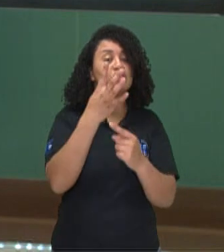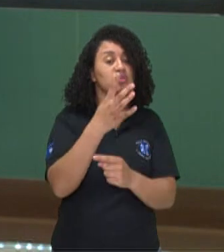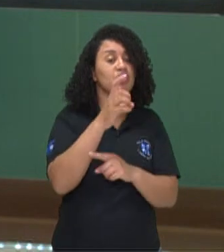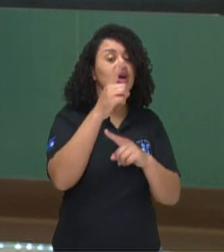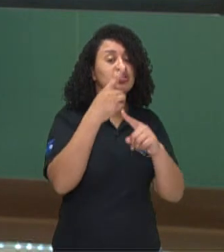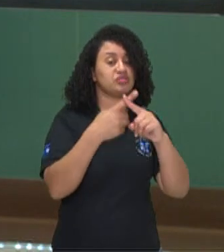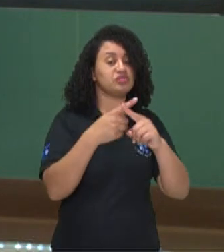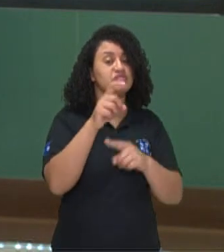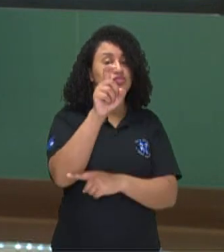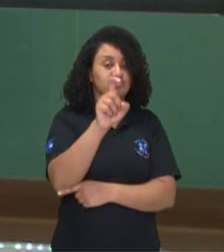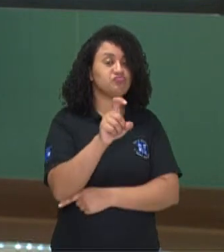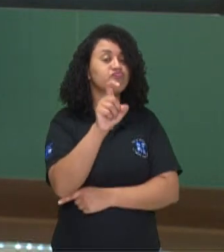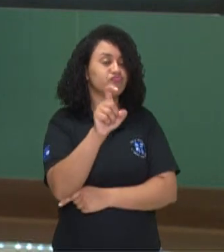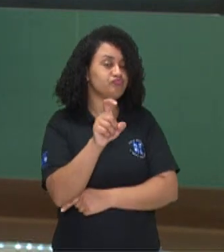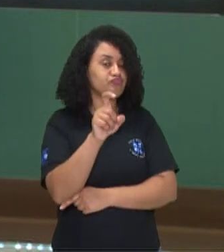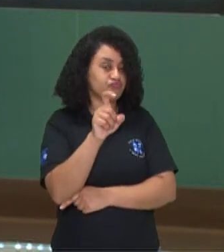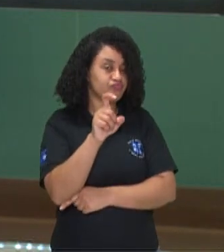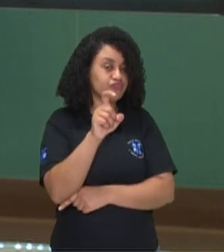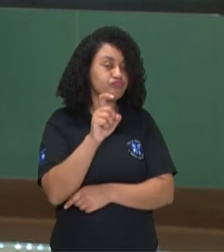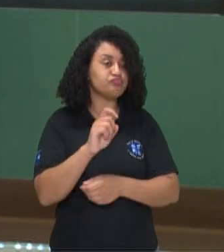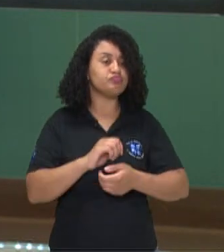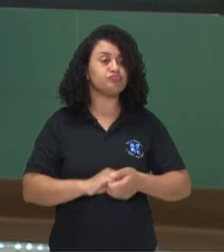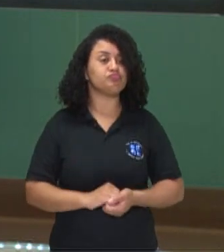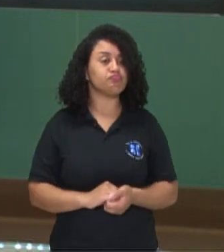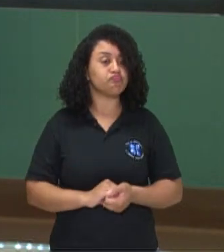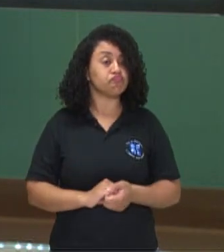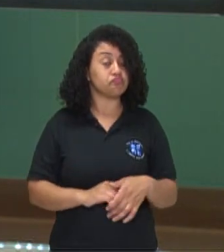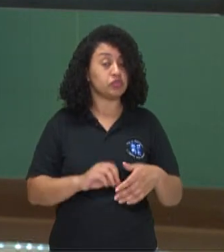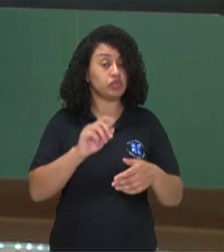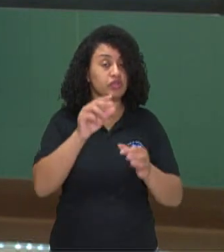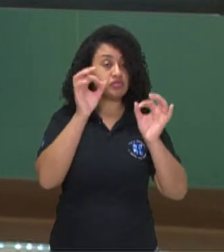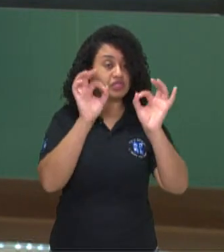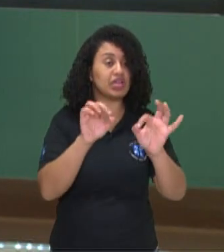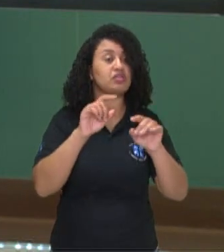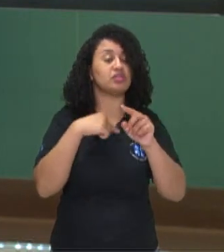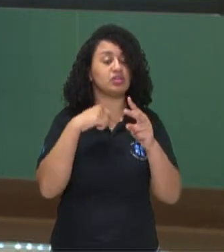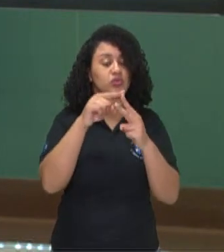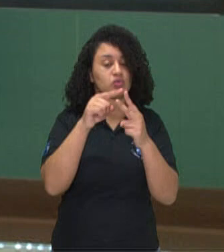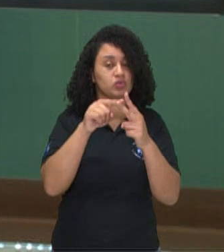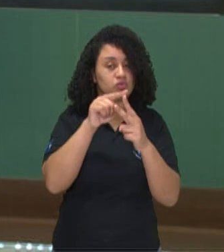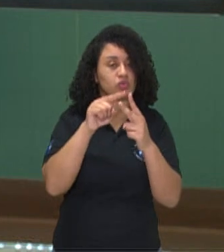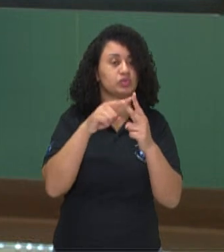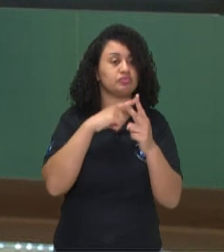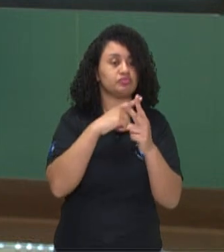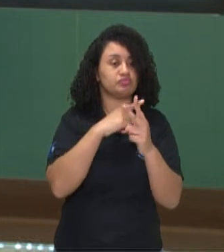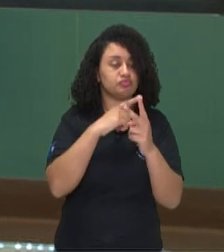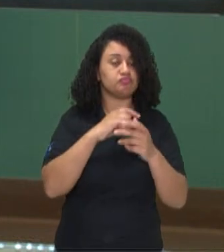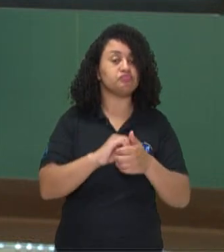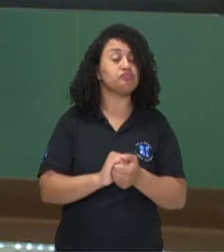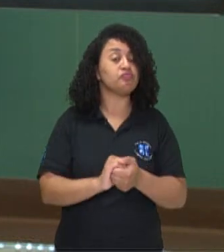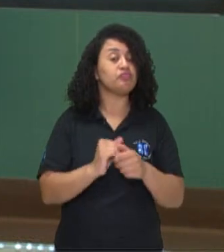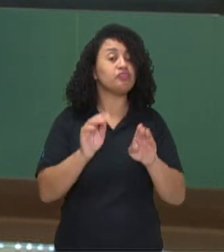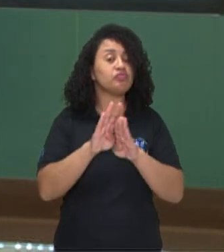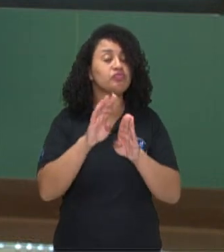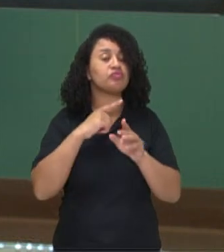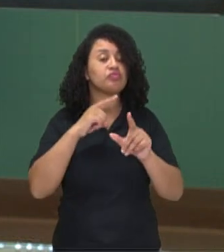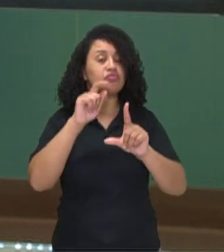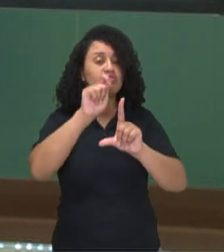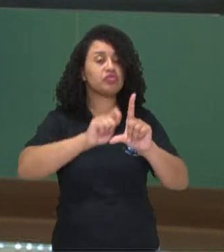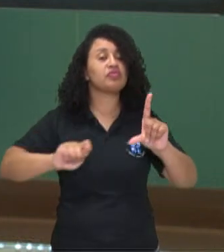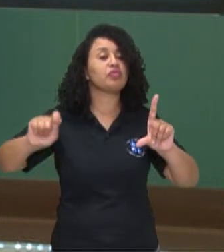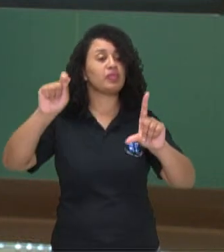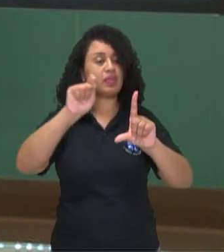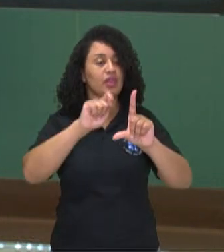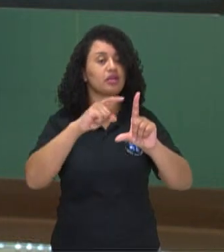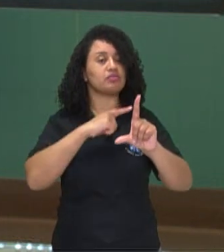O quádruplo é 4 vezes. Muito bem, eu tenho as duas medidas aqui. E tenho a área, ele me deu a